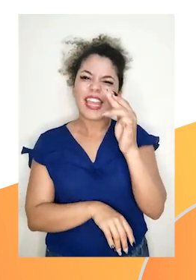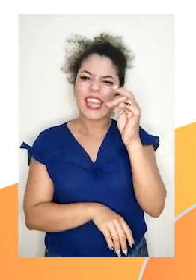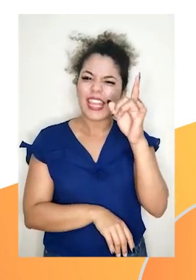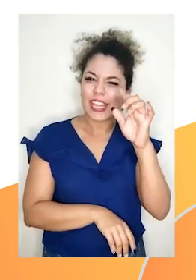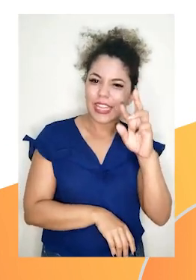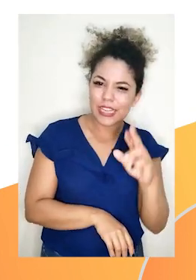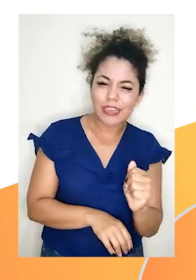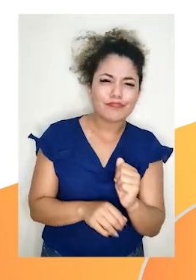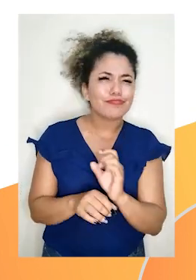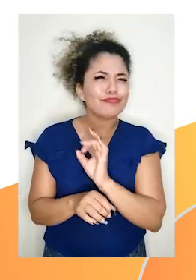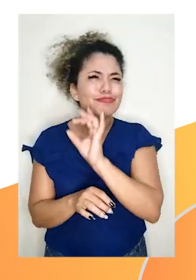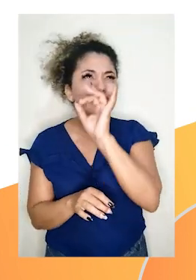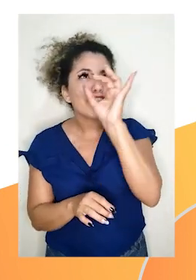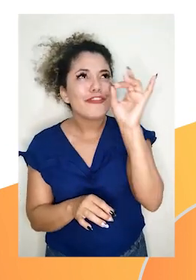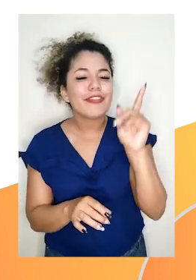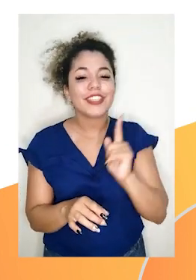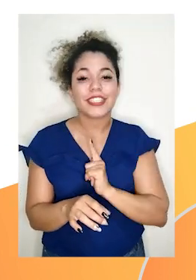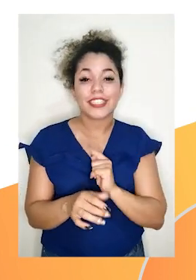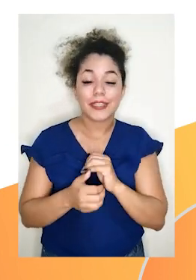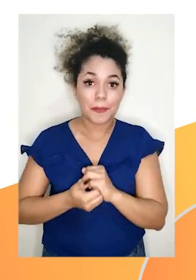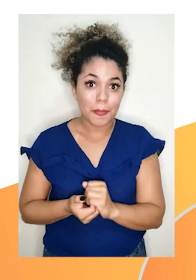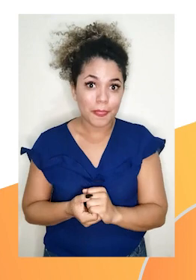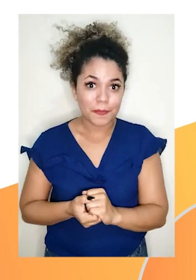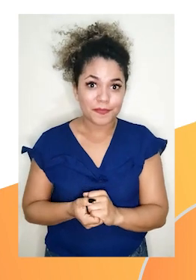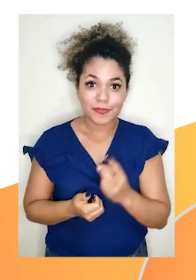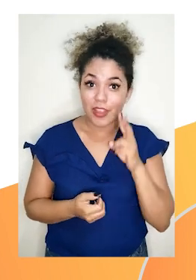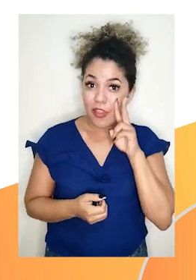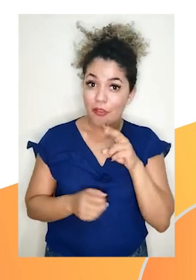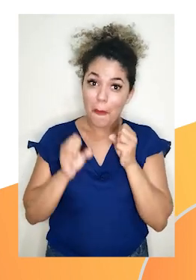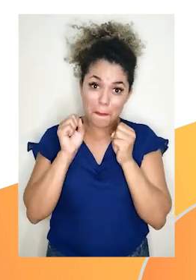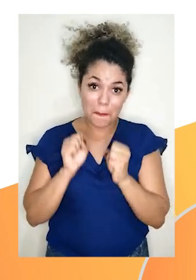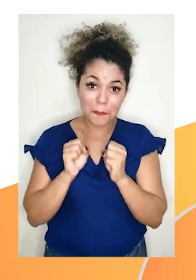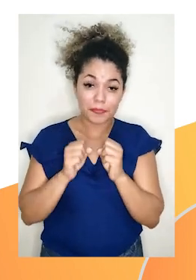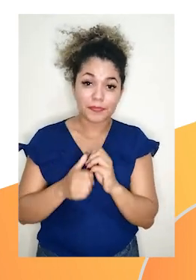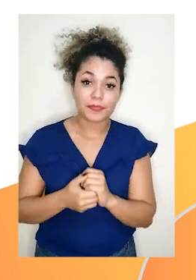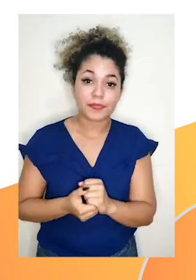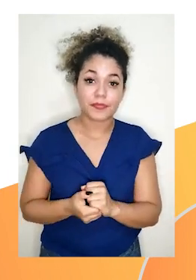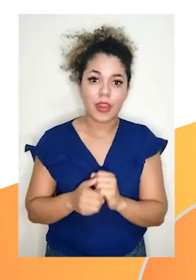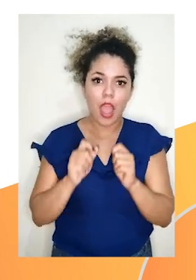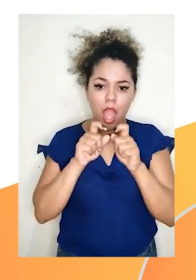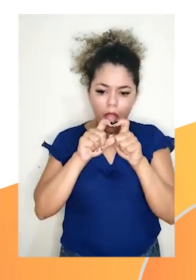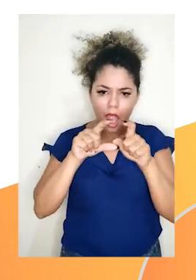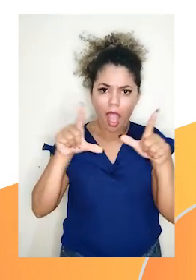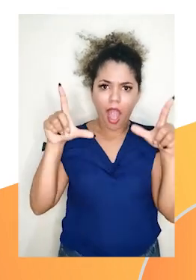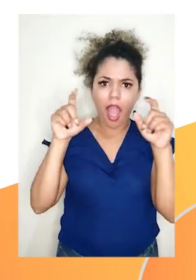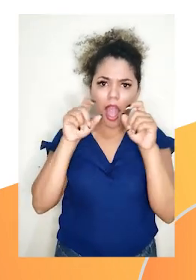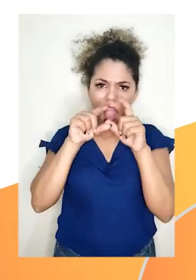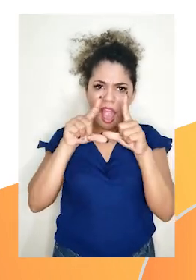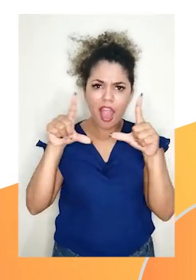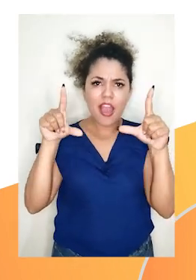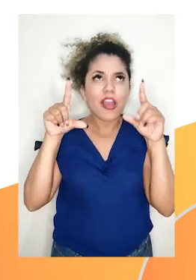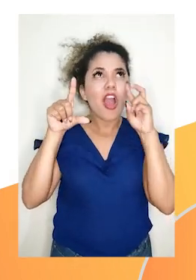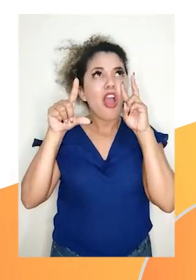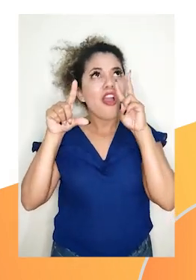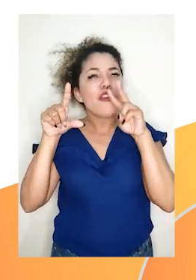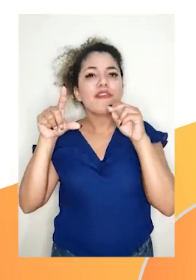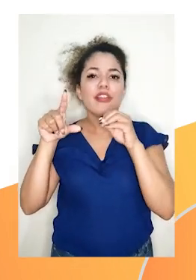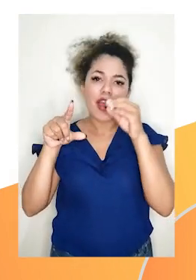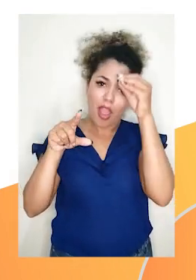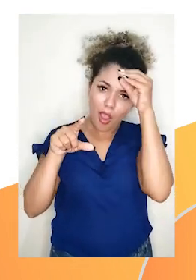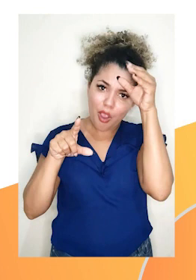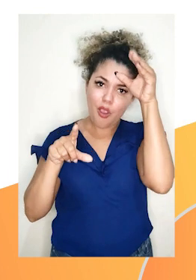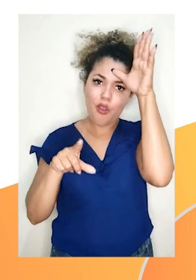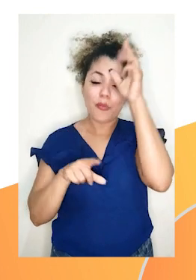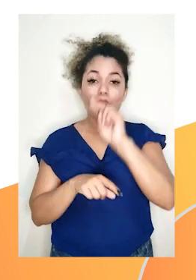Nós temos várias constelações. Então, olha, nós podemos ampliar a nossa visão, ampliar o nosso conhecimento a partir